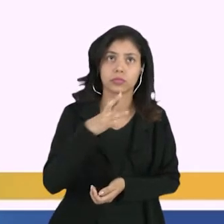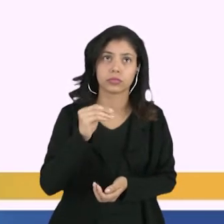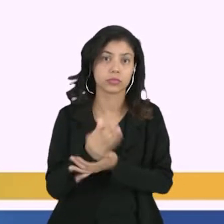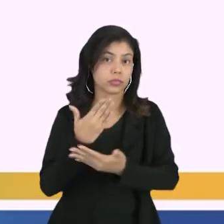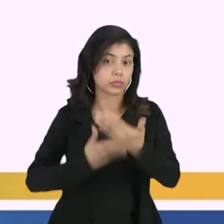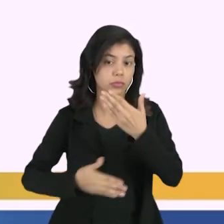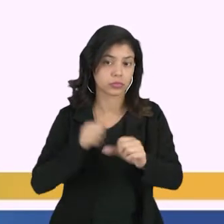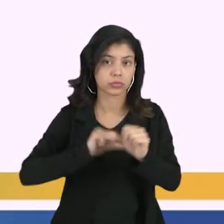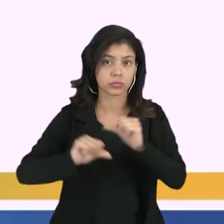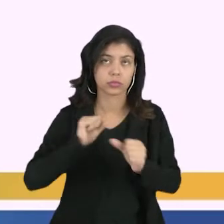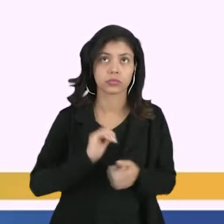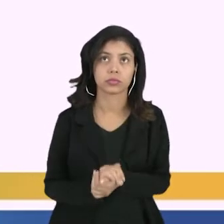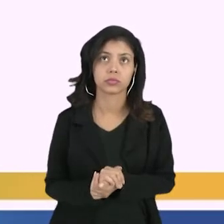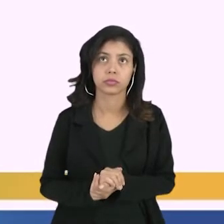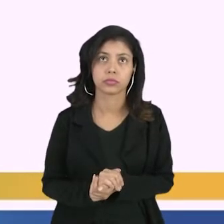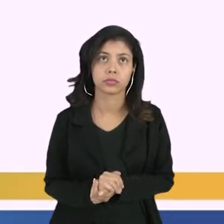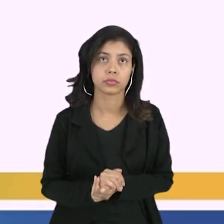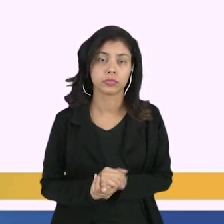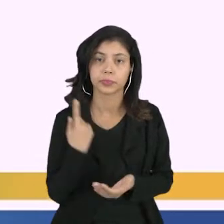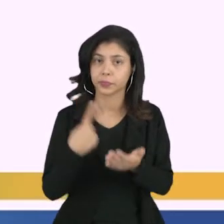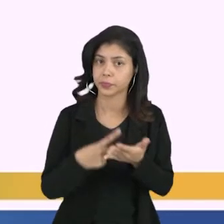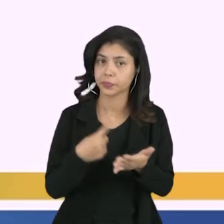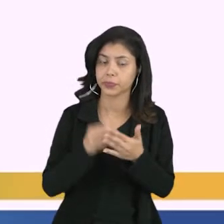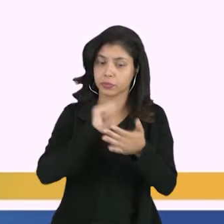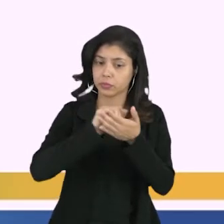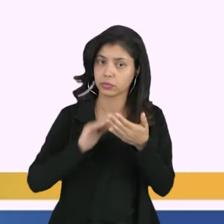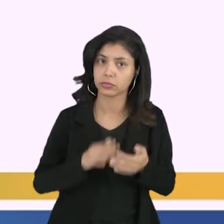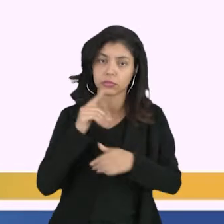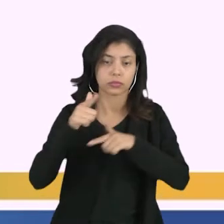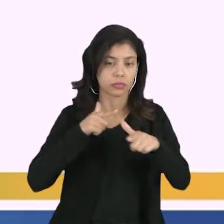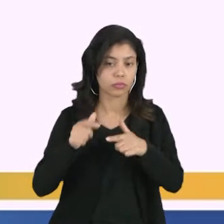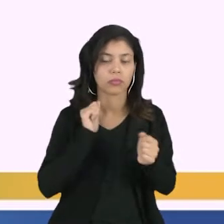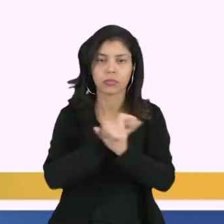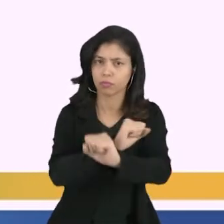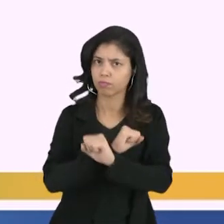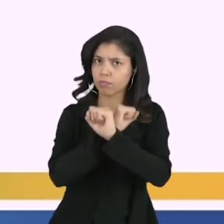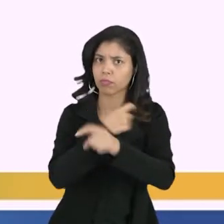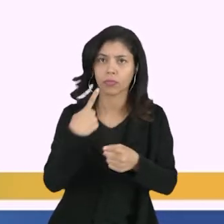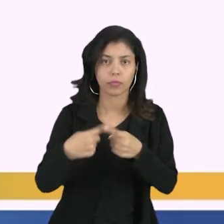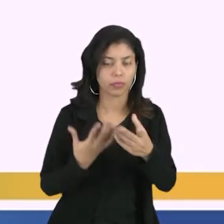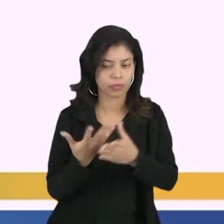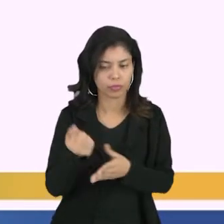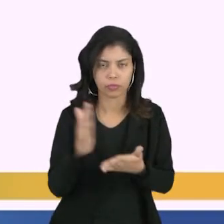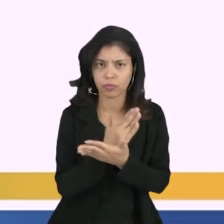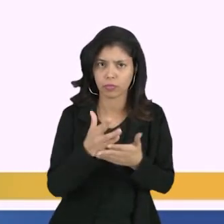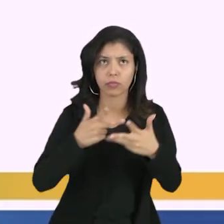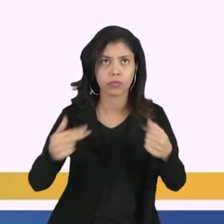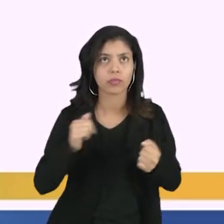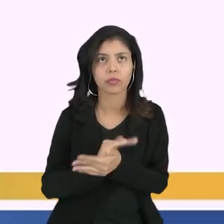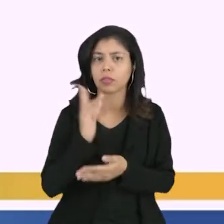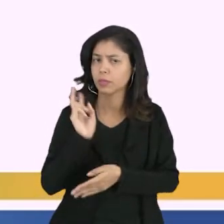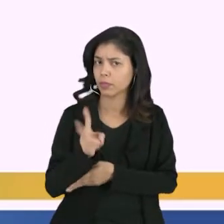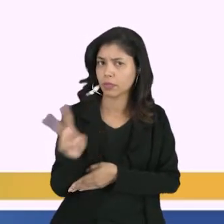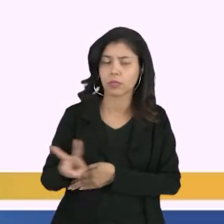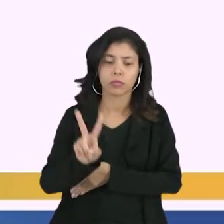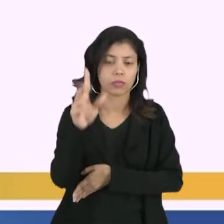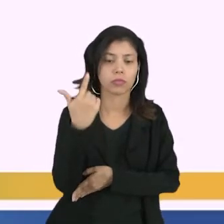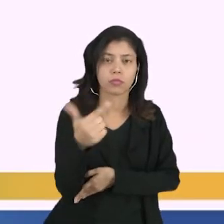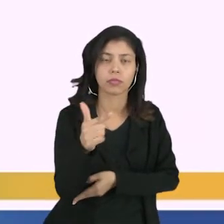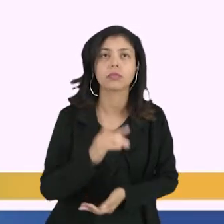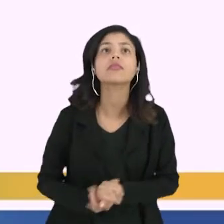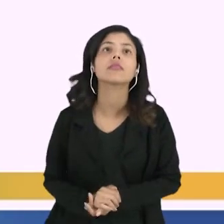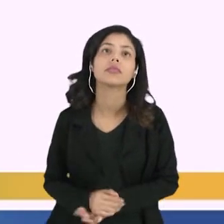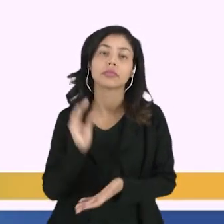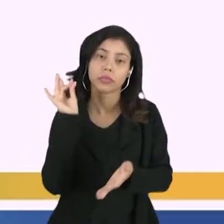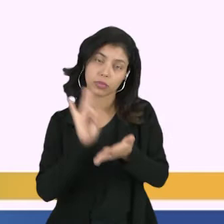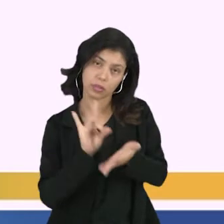não é considerada uma atividade de trabalho escravo, porque recebe alguma coisa, mesmo que sem valor, né? Mas aí, de fato, nós